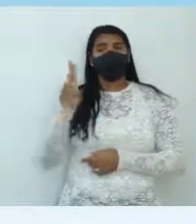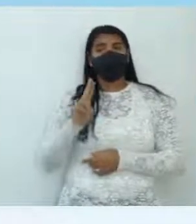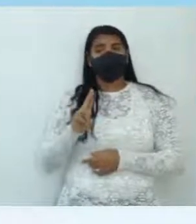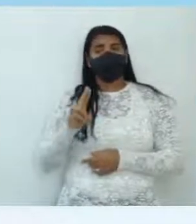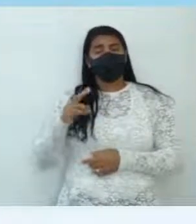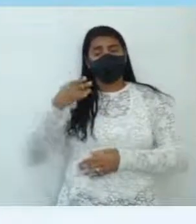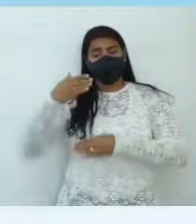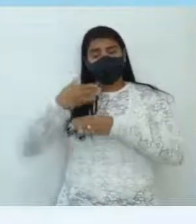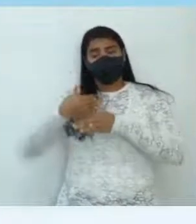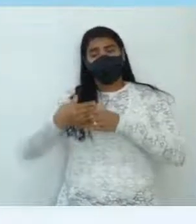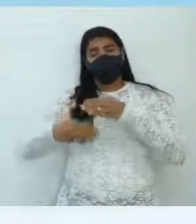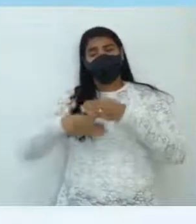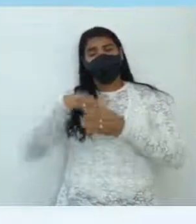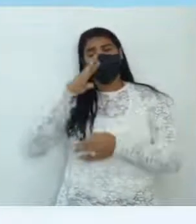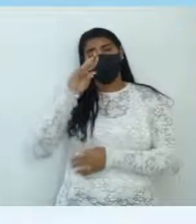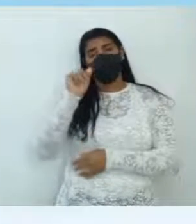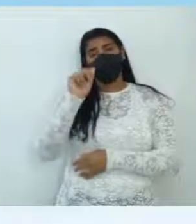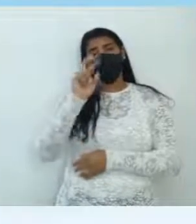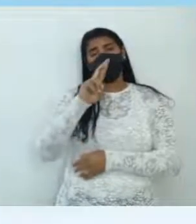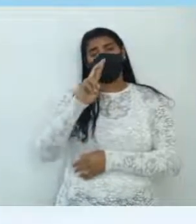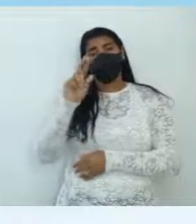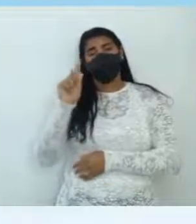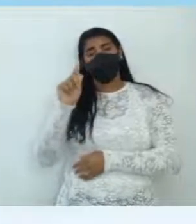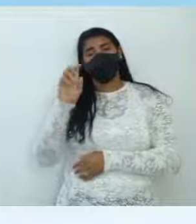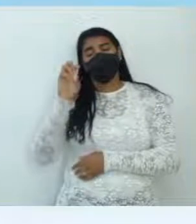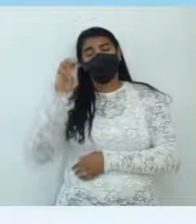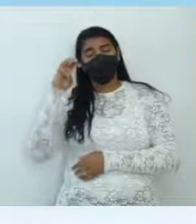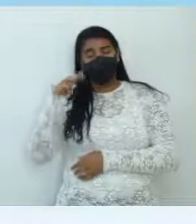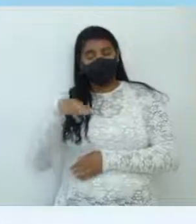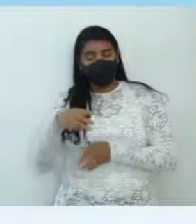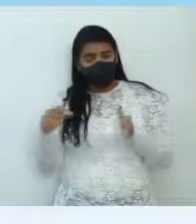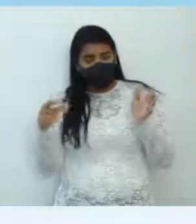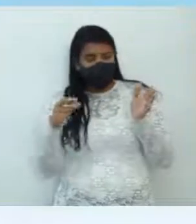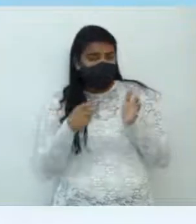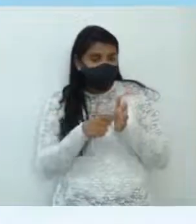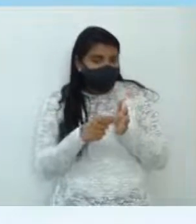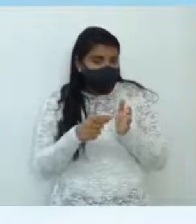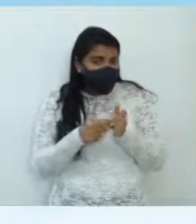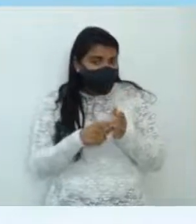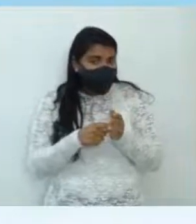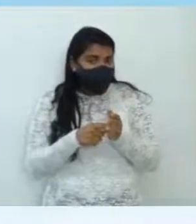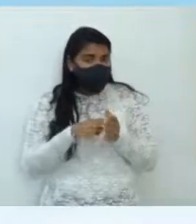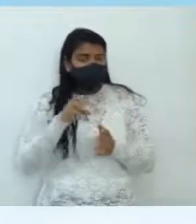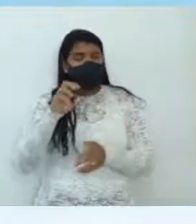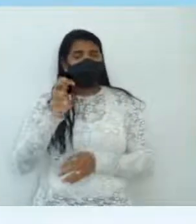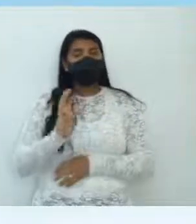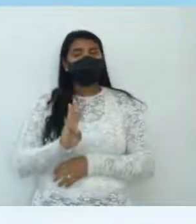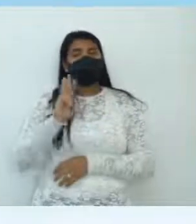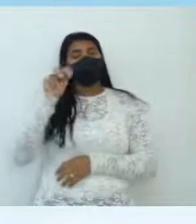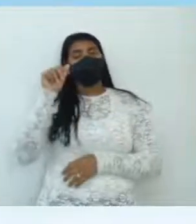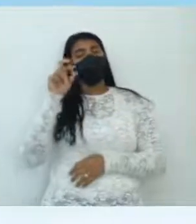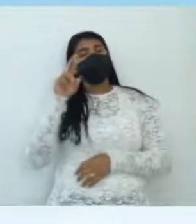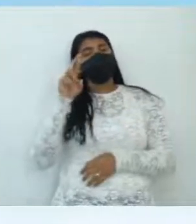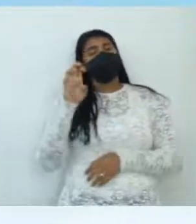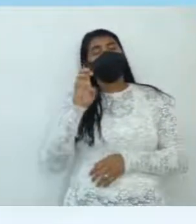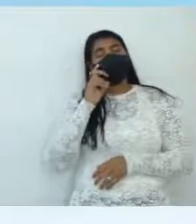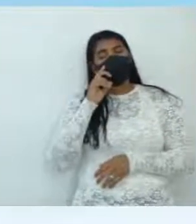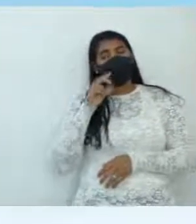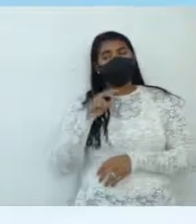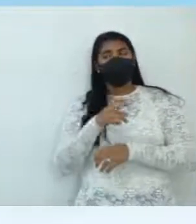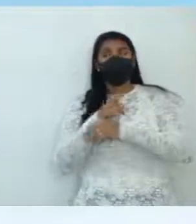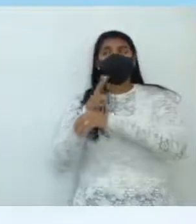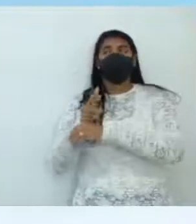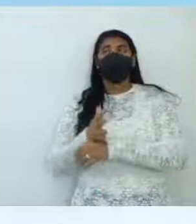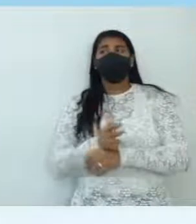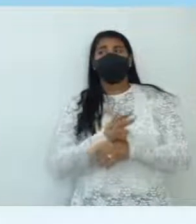barragens. Temos a utilização de softwares, ou seja, para monitorar as imagens ali